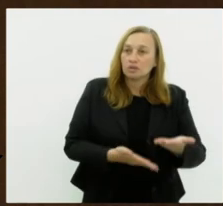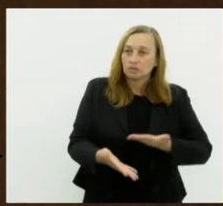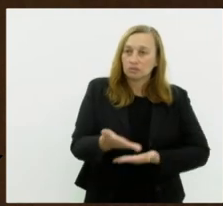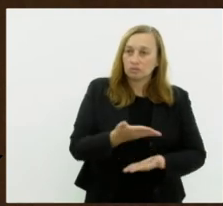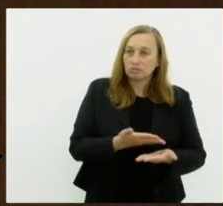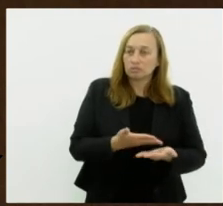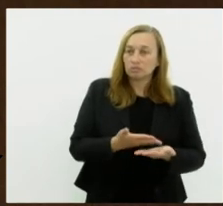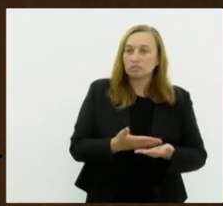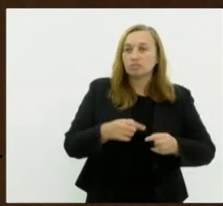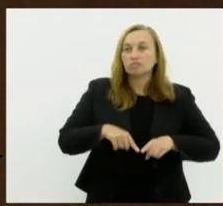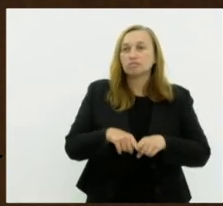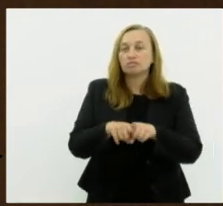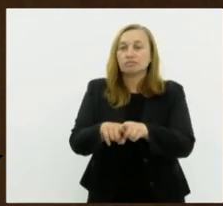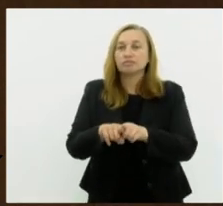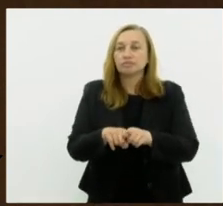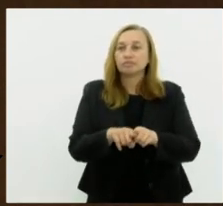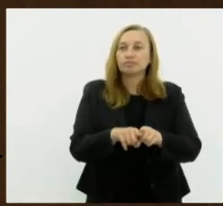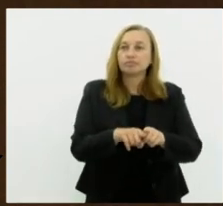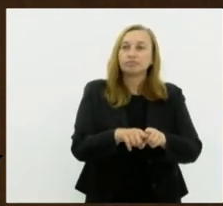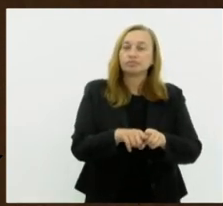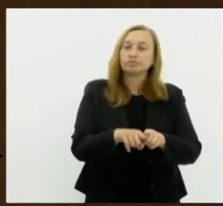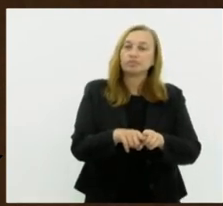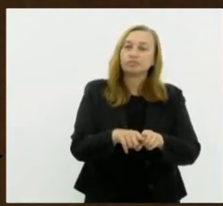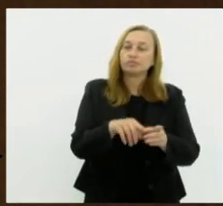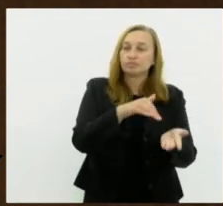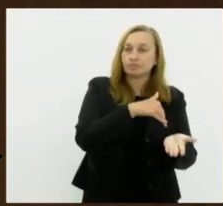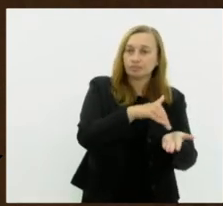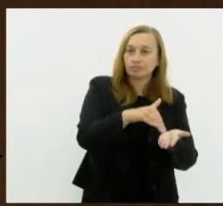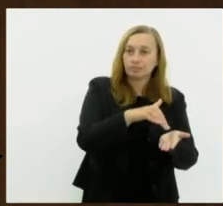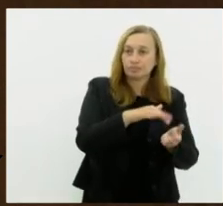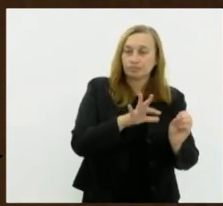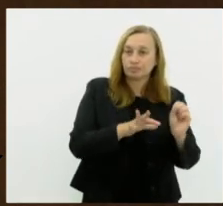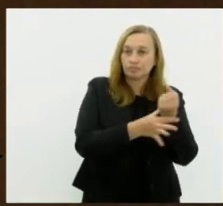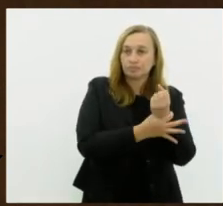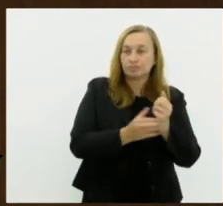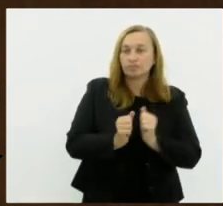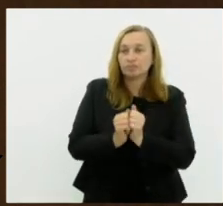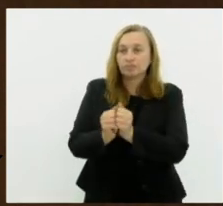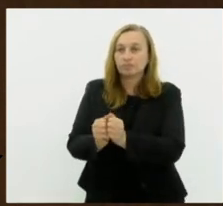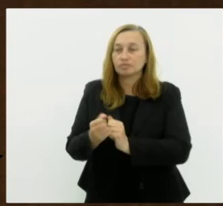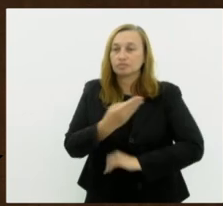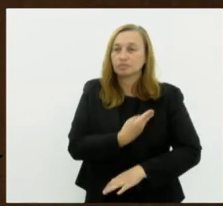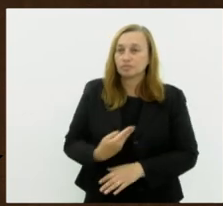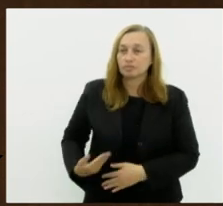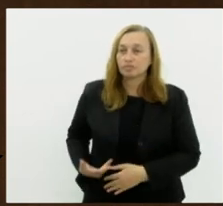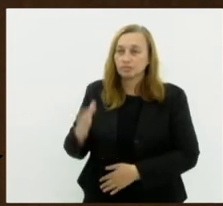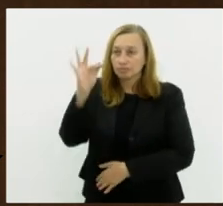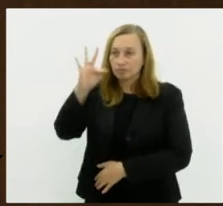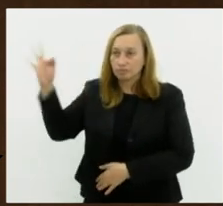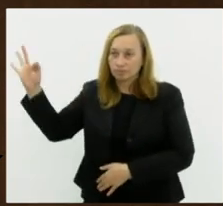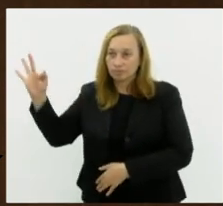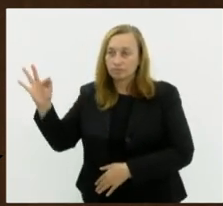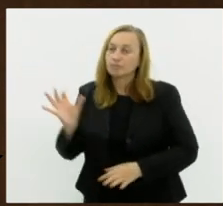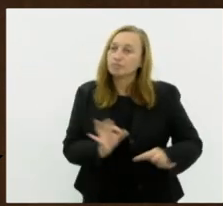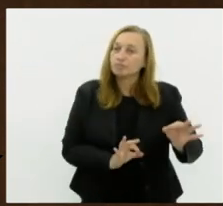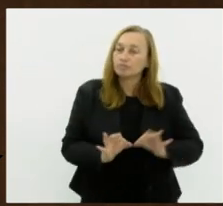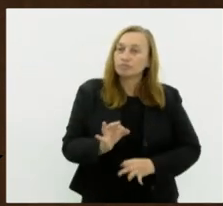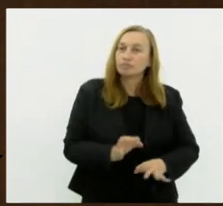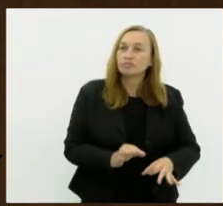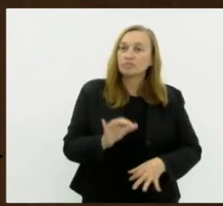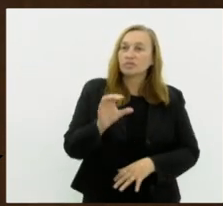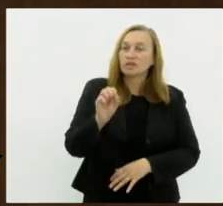da Secretaria de Segurança junto ao governo federal no projeto Cifra, não